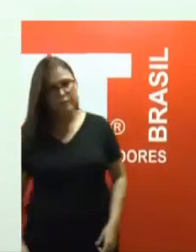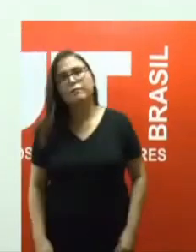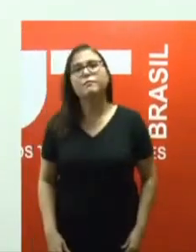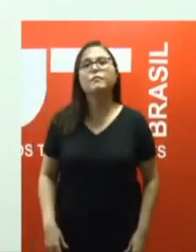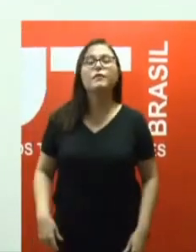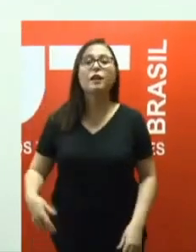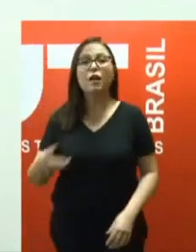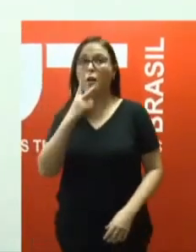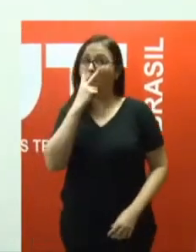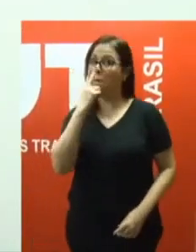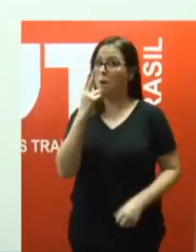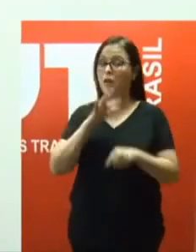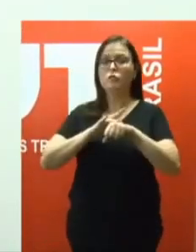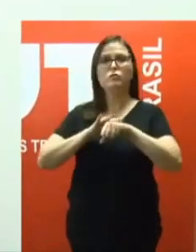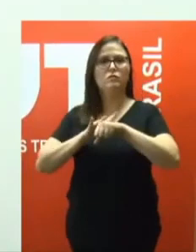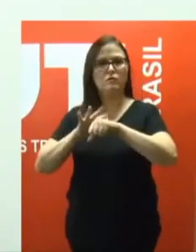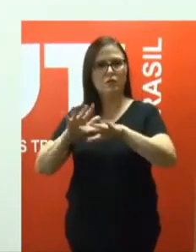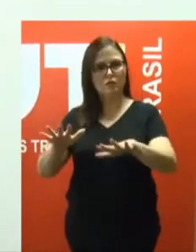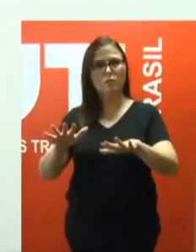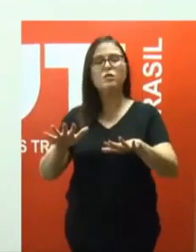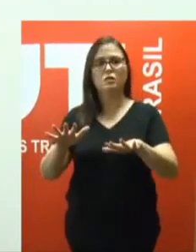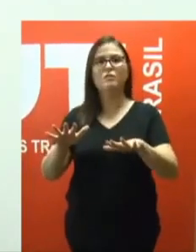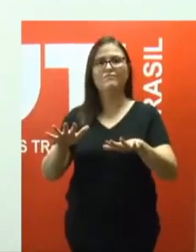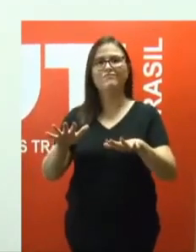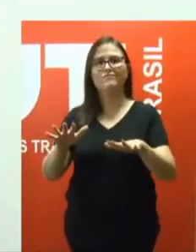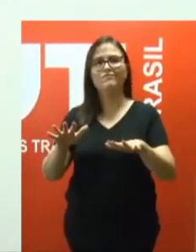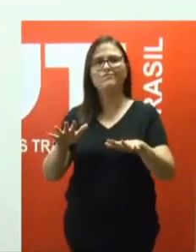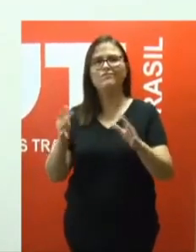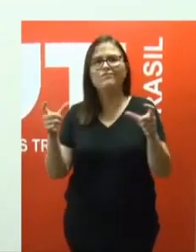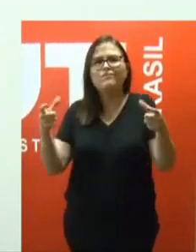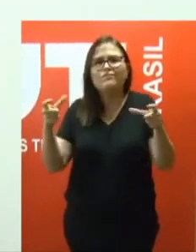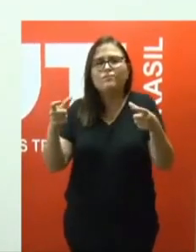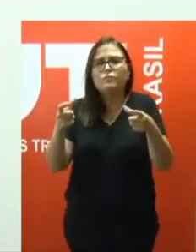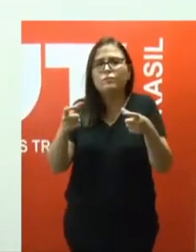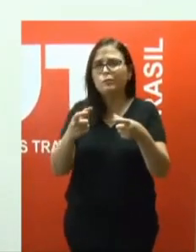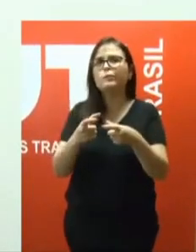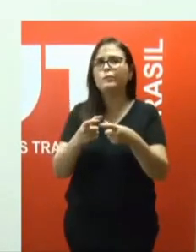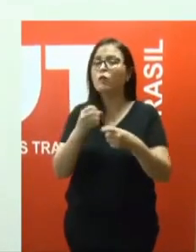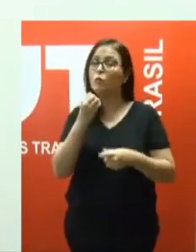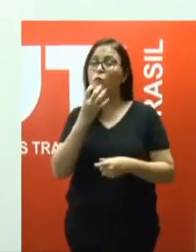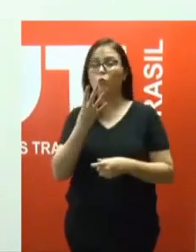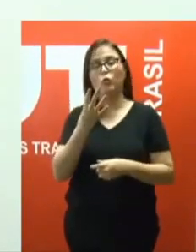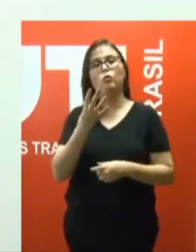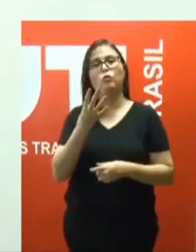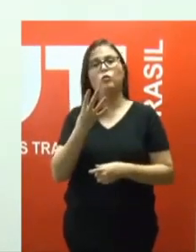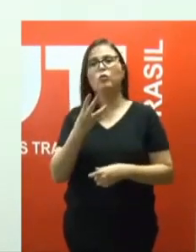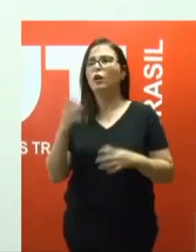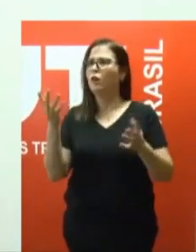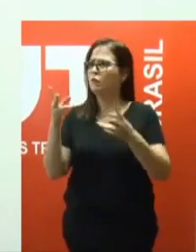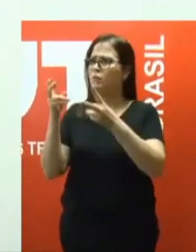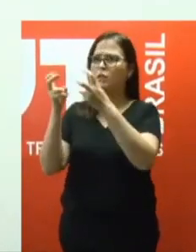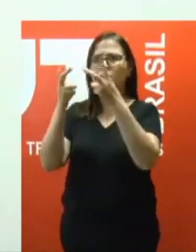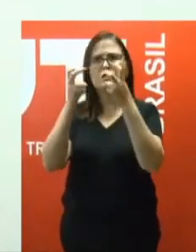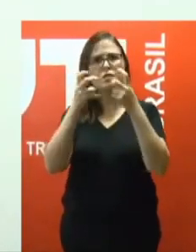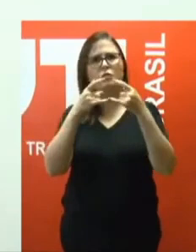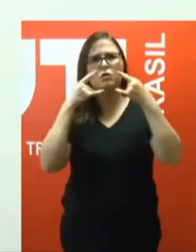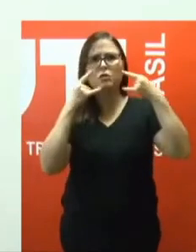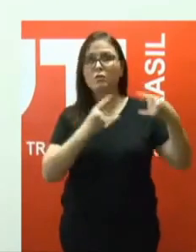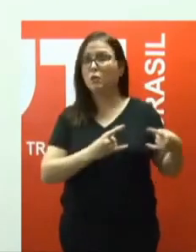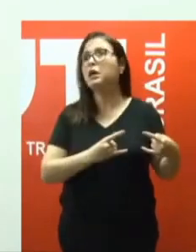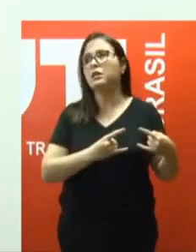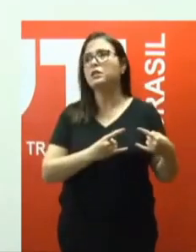Me parece que a pandemia está diminuindo bem. Já estou vendo aqui todo mundo sem máscara,